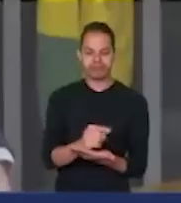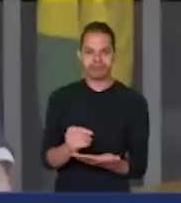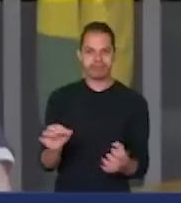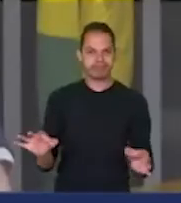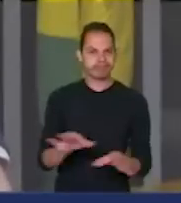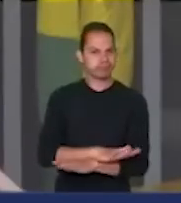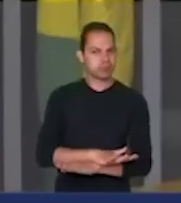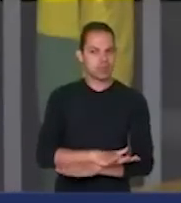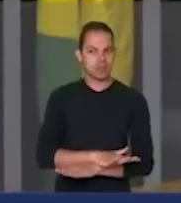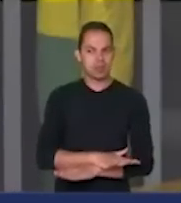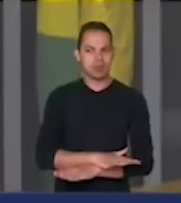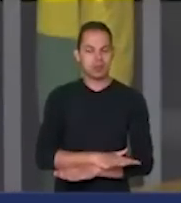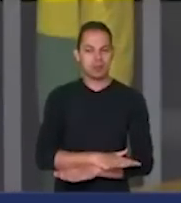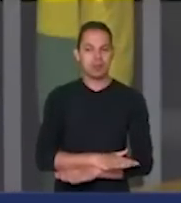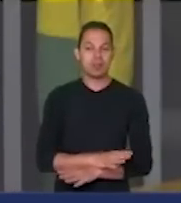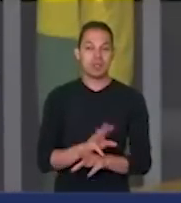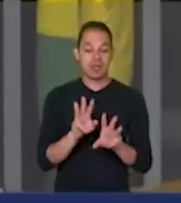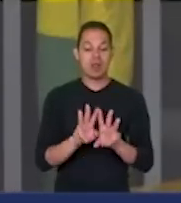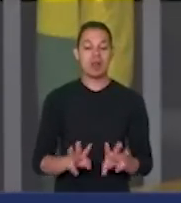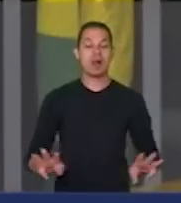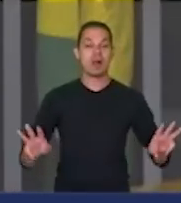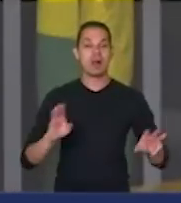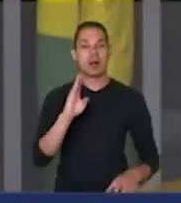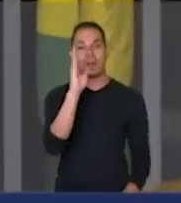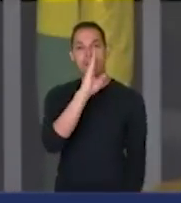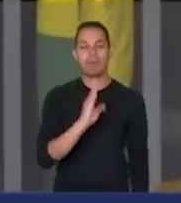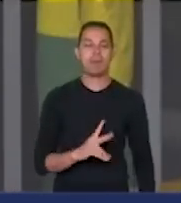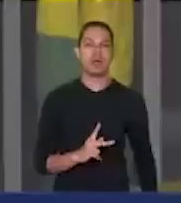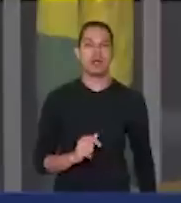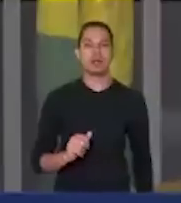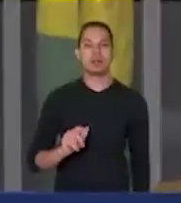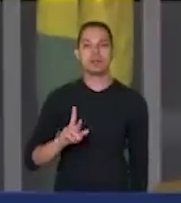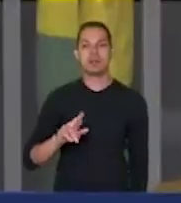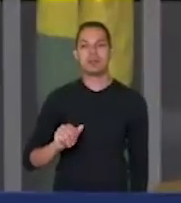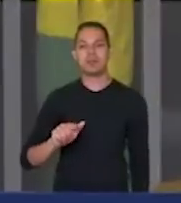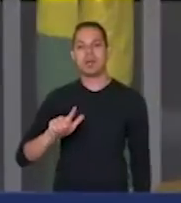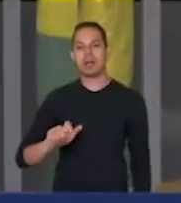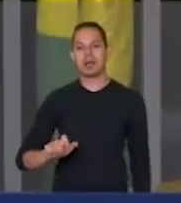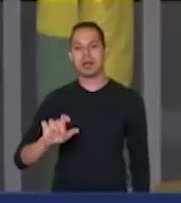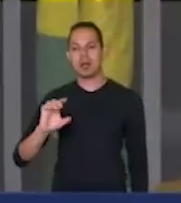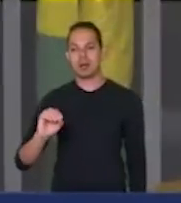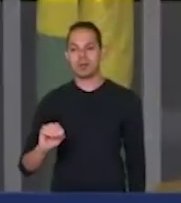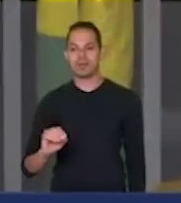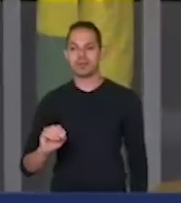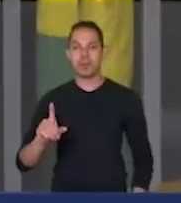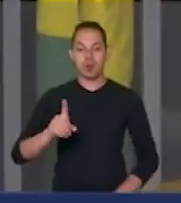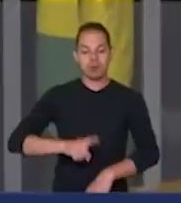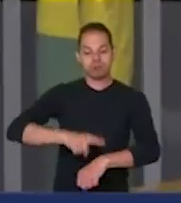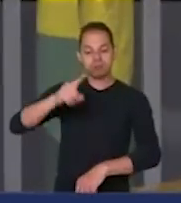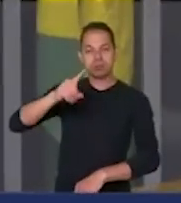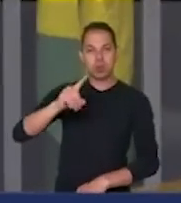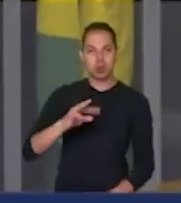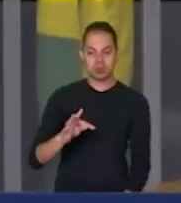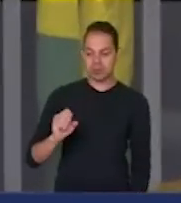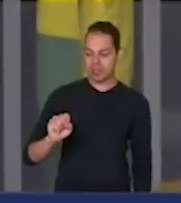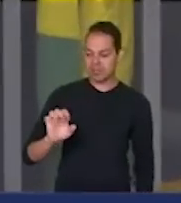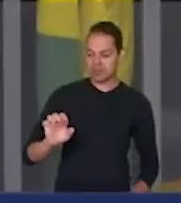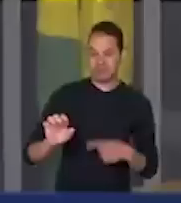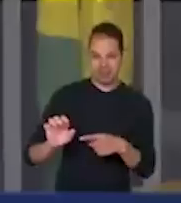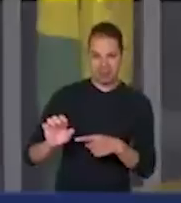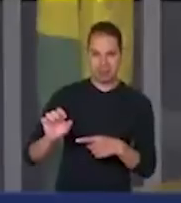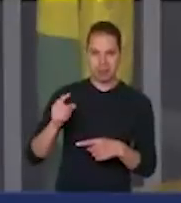deste canal, desta plataforma de informação. De uma só vez, o Tribunal Censor Eleitoral,